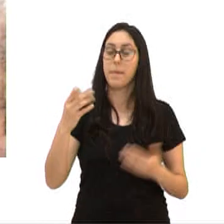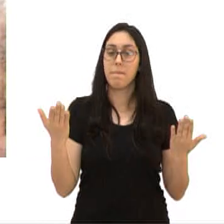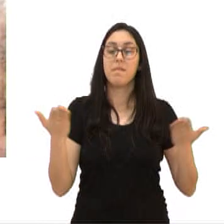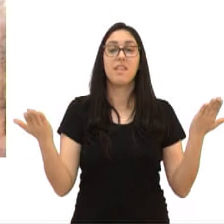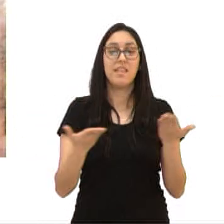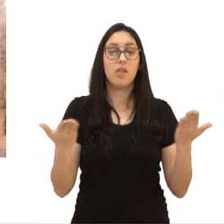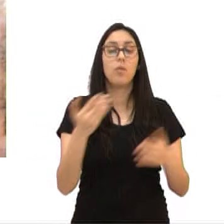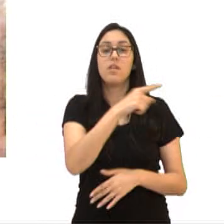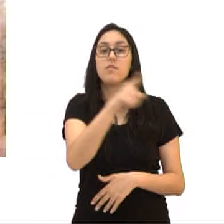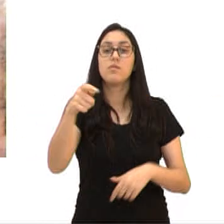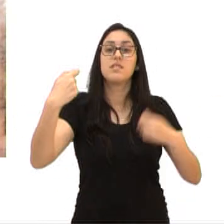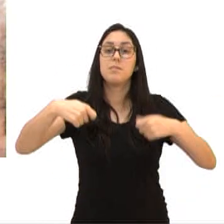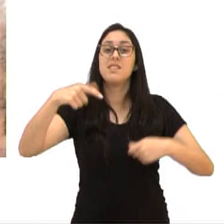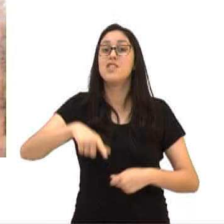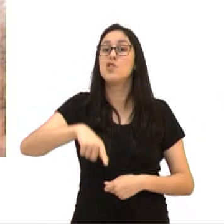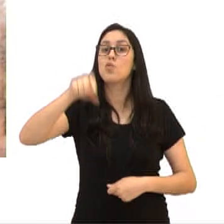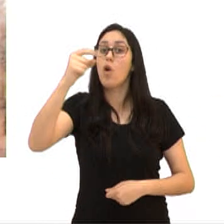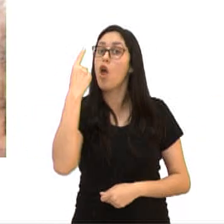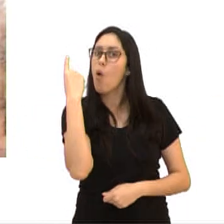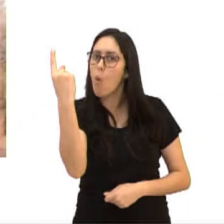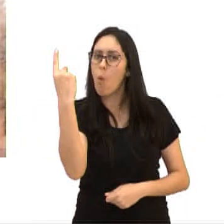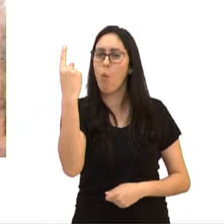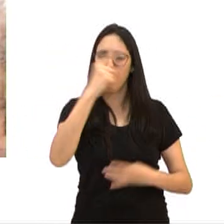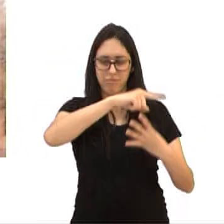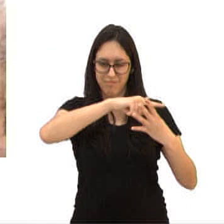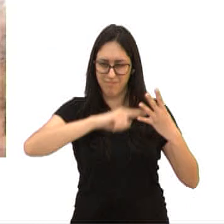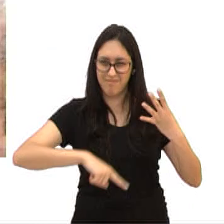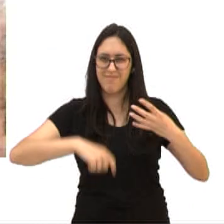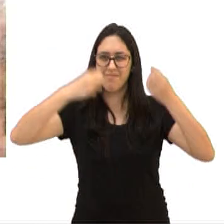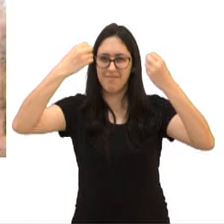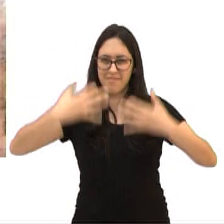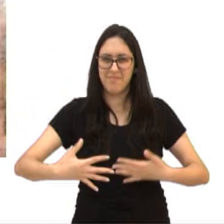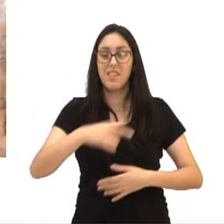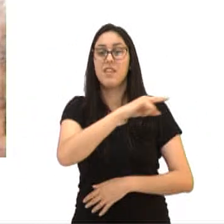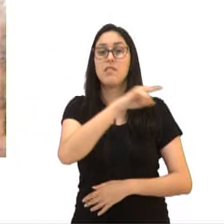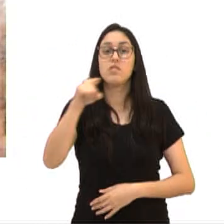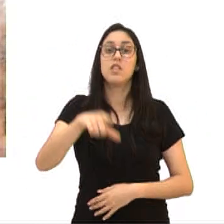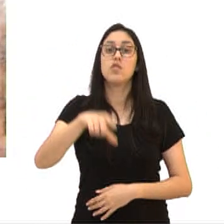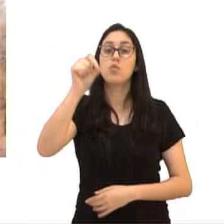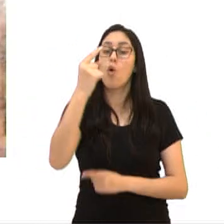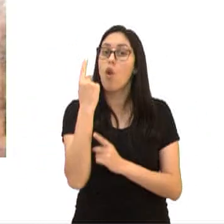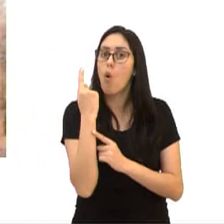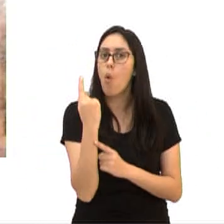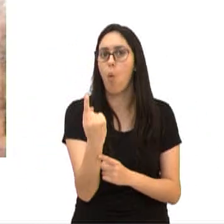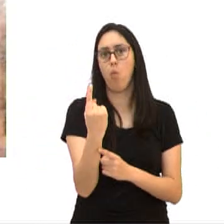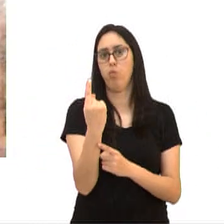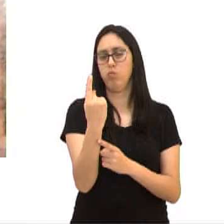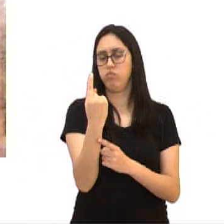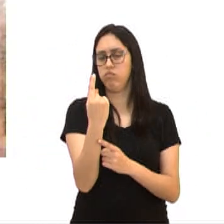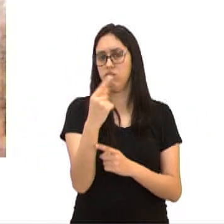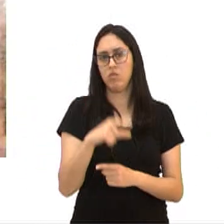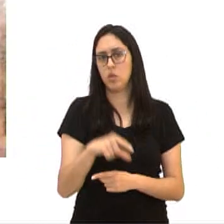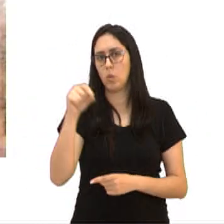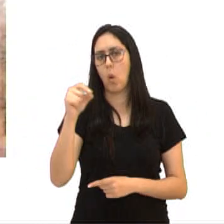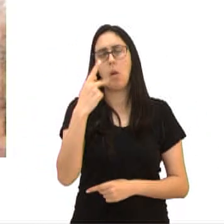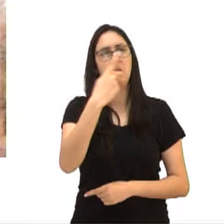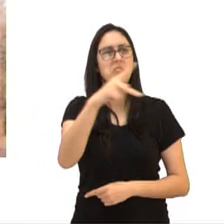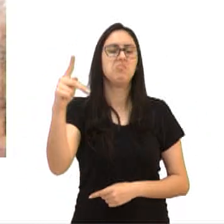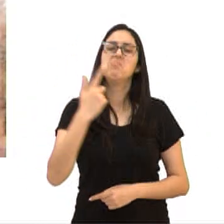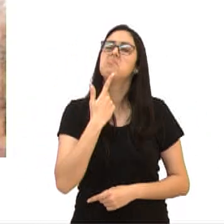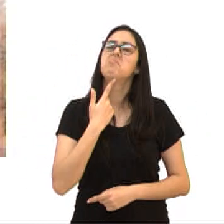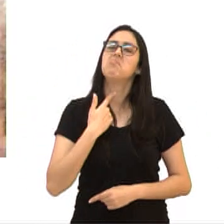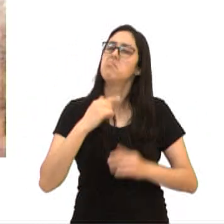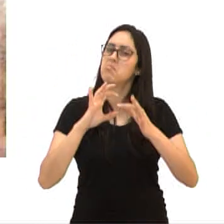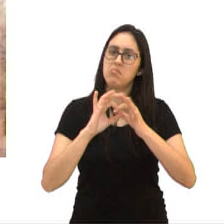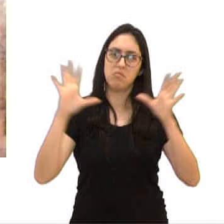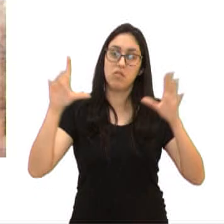devem escolher um templo, uma igreja, uma basílica, uma sinagoga, uma mesquita ao seu gosto, e